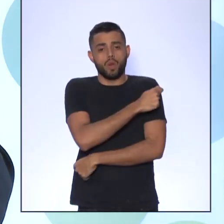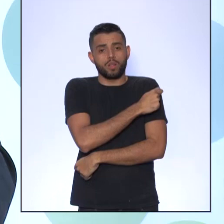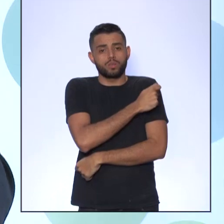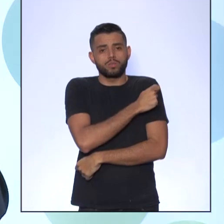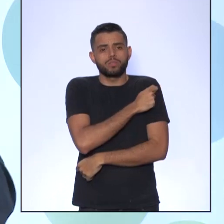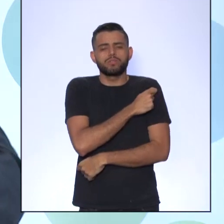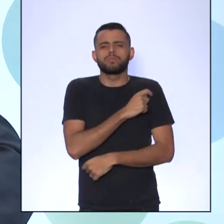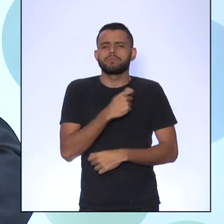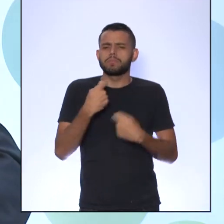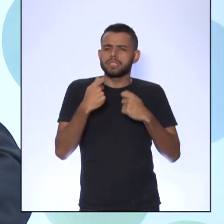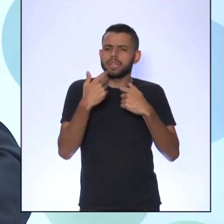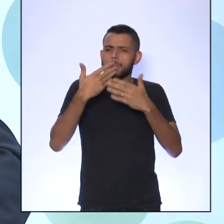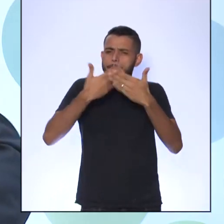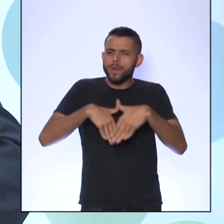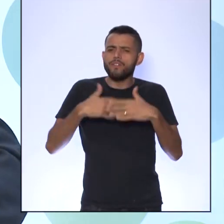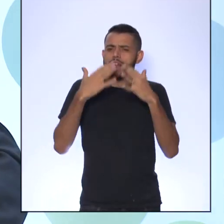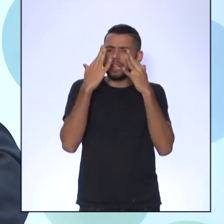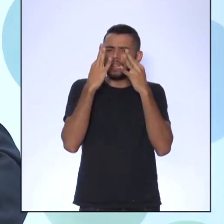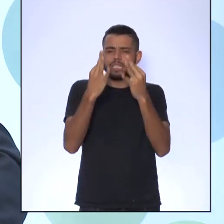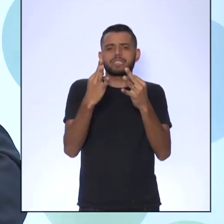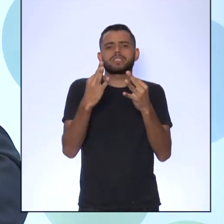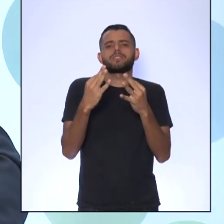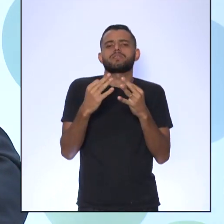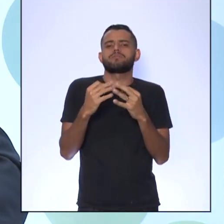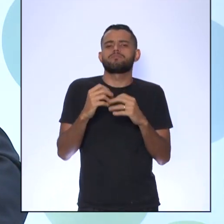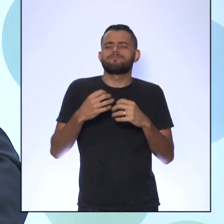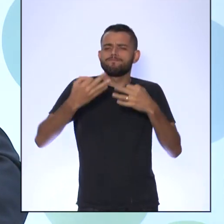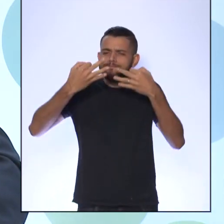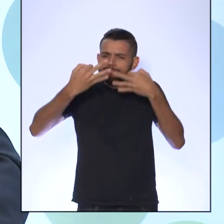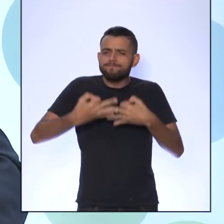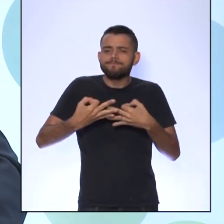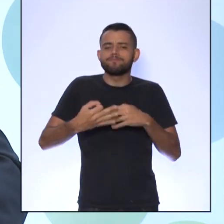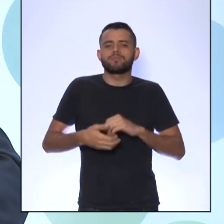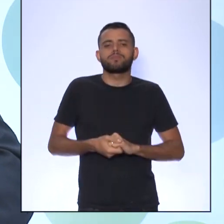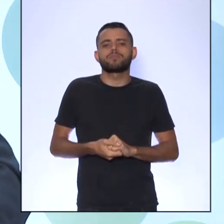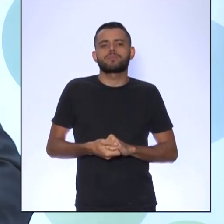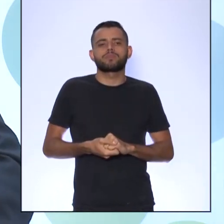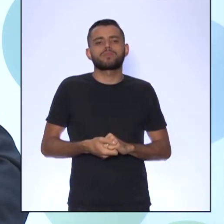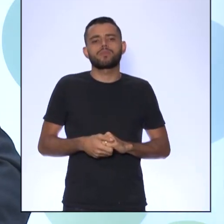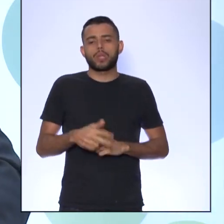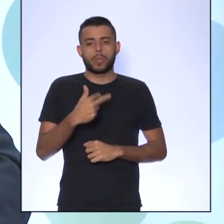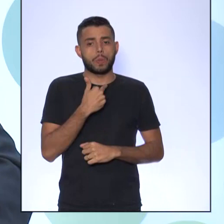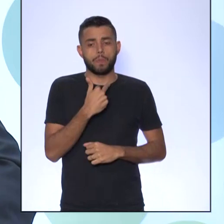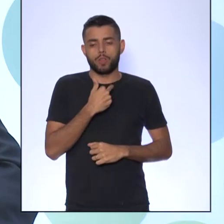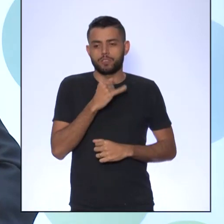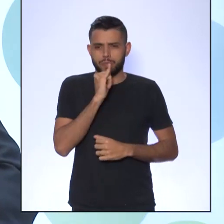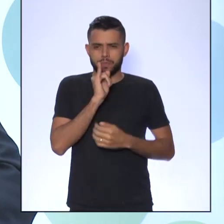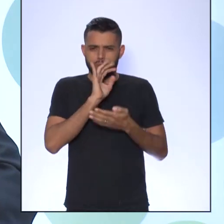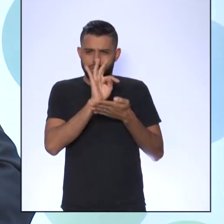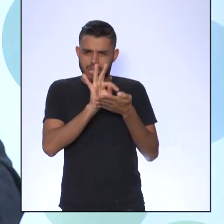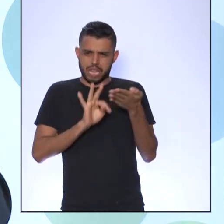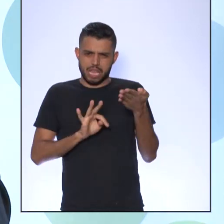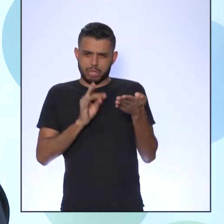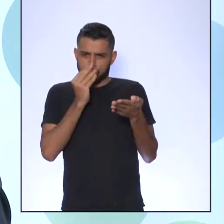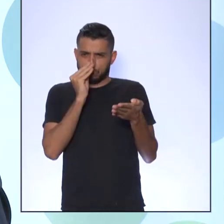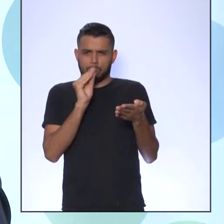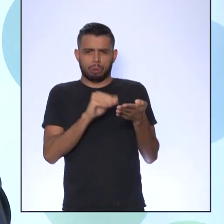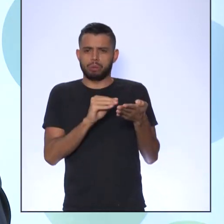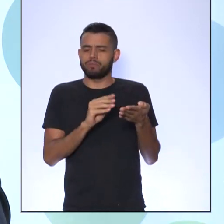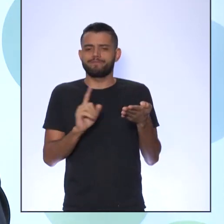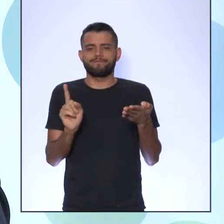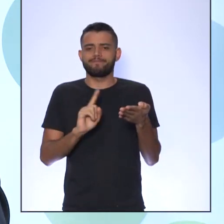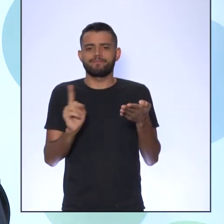com muita atenção, com muita concentração, ele não deve ignorar os textos e os enunciados que